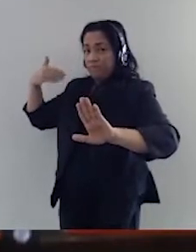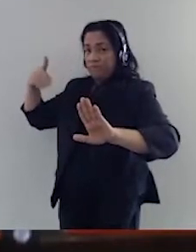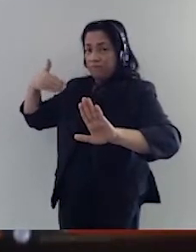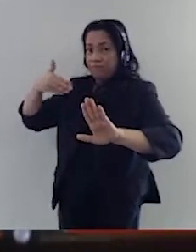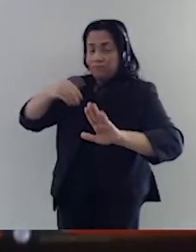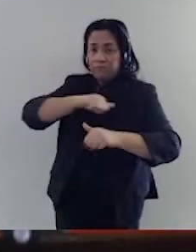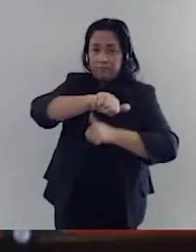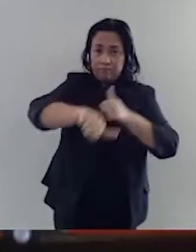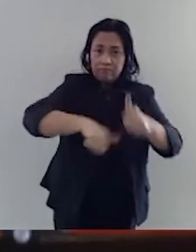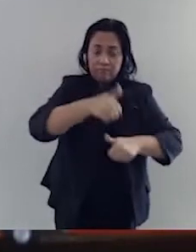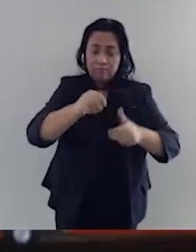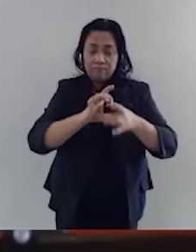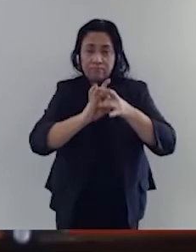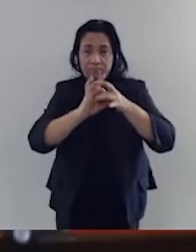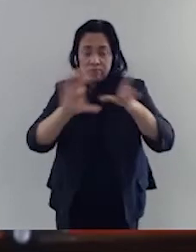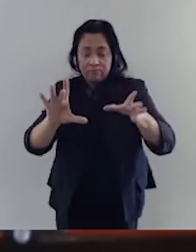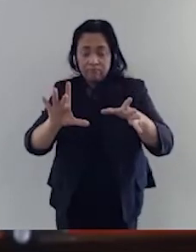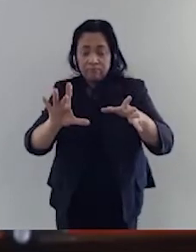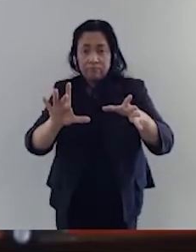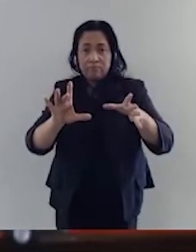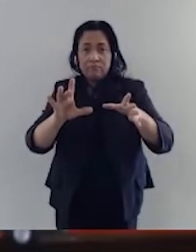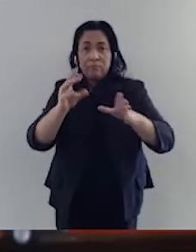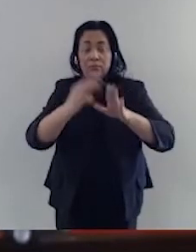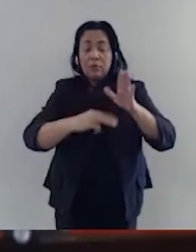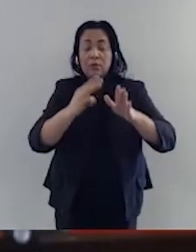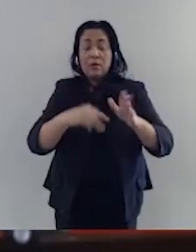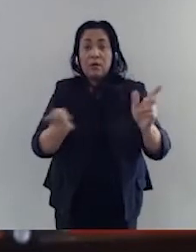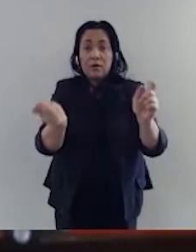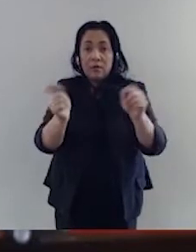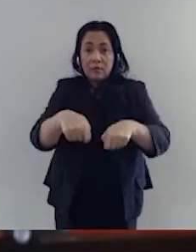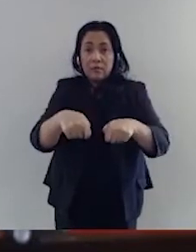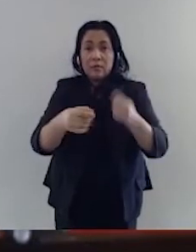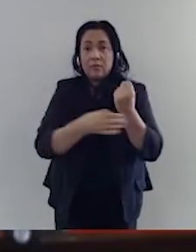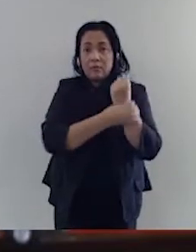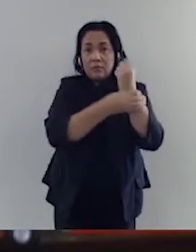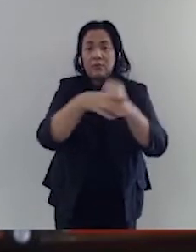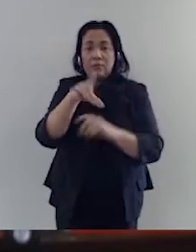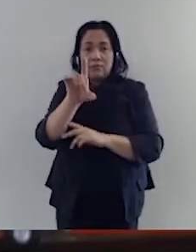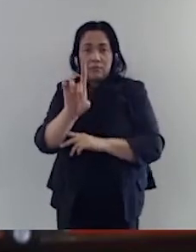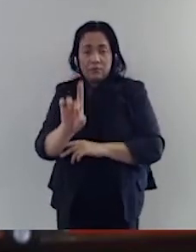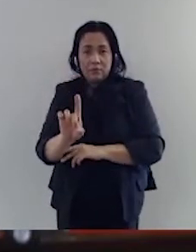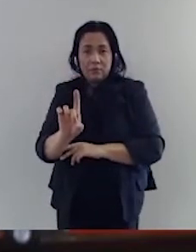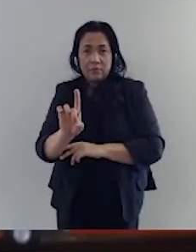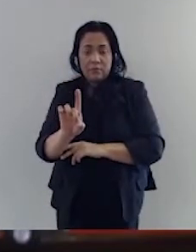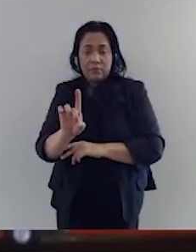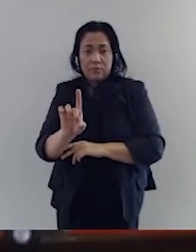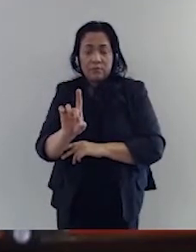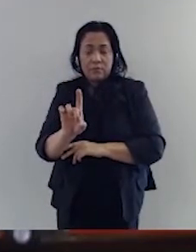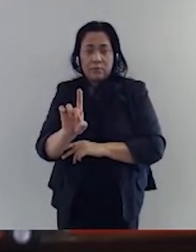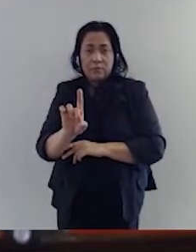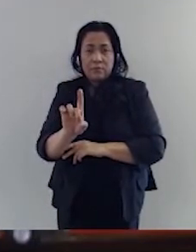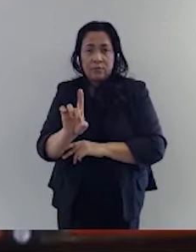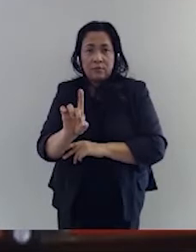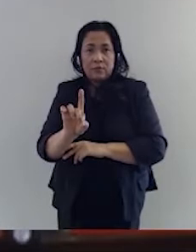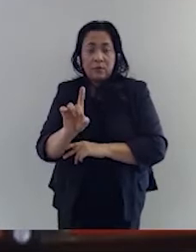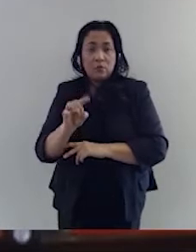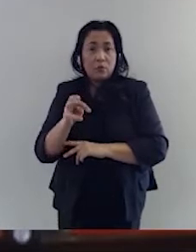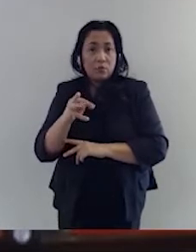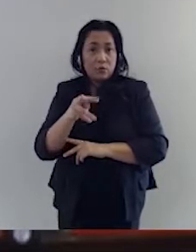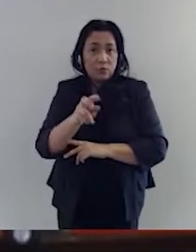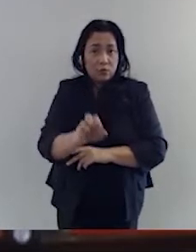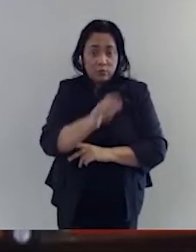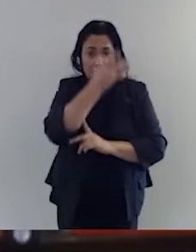de meios e modos capazes de eficacizar os direitos e as garantias que viessem a ser